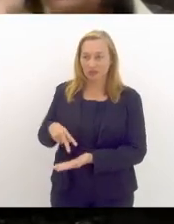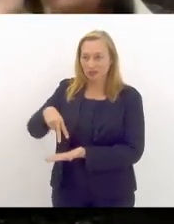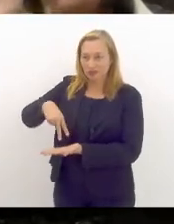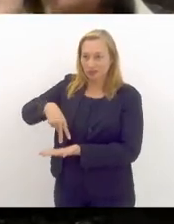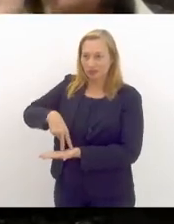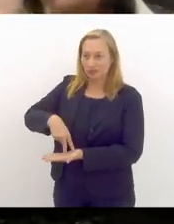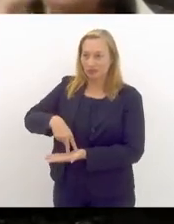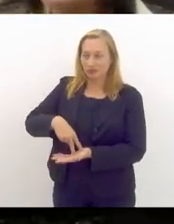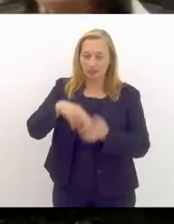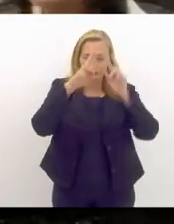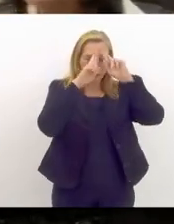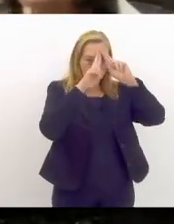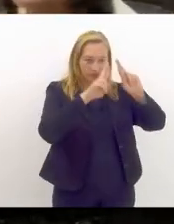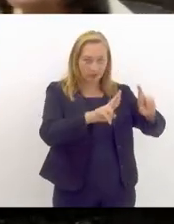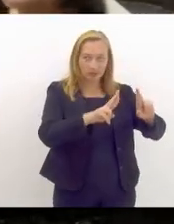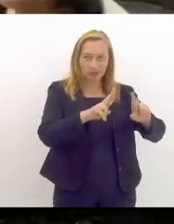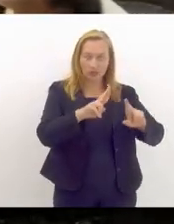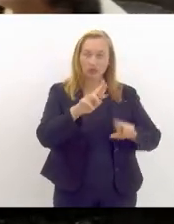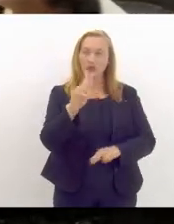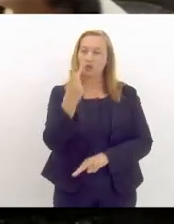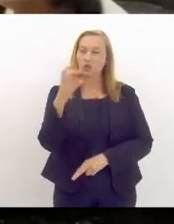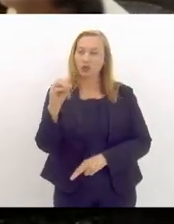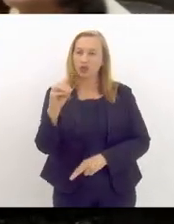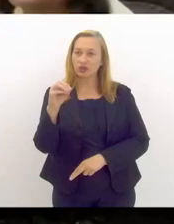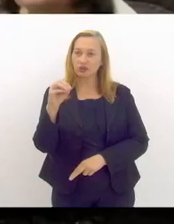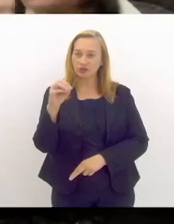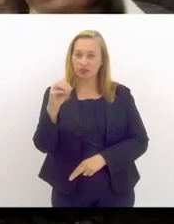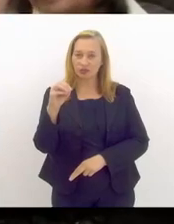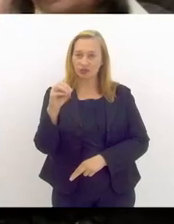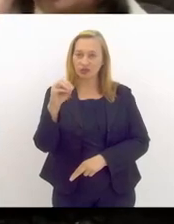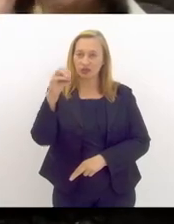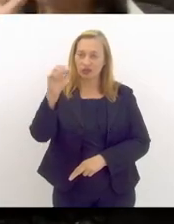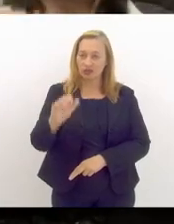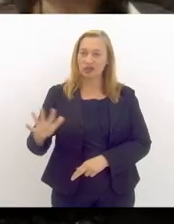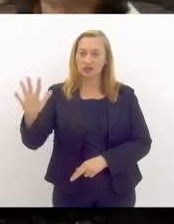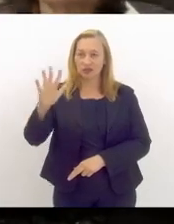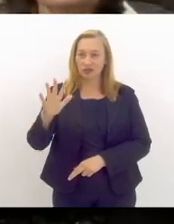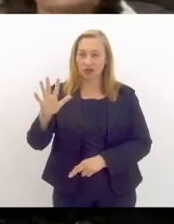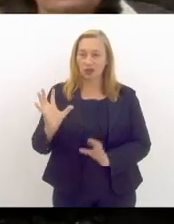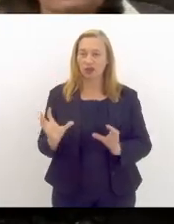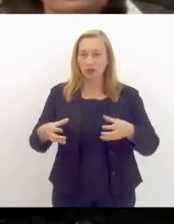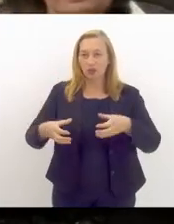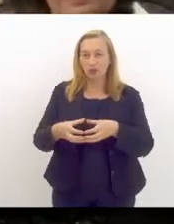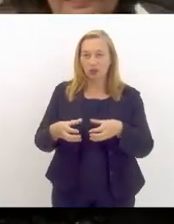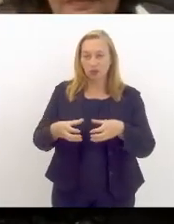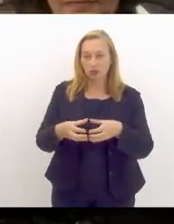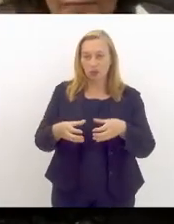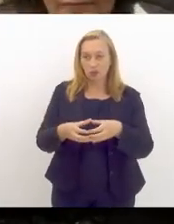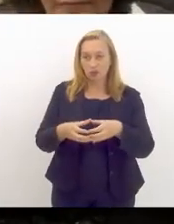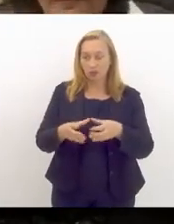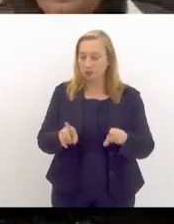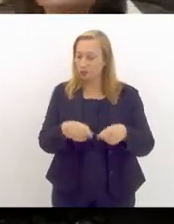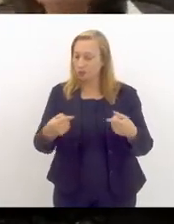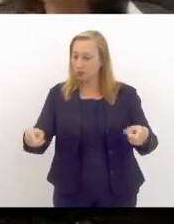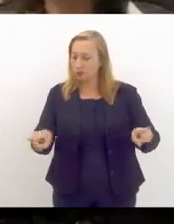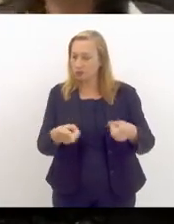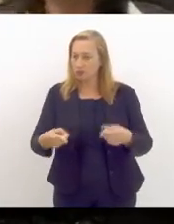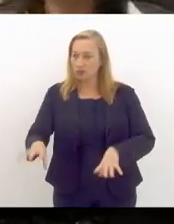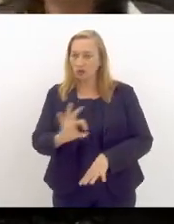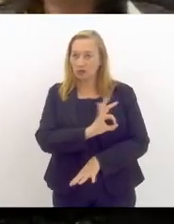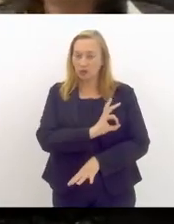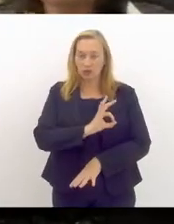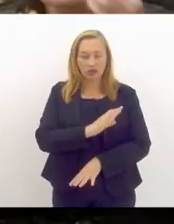posição de respeito para ouvirmos o hino nacional executado pela banda Companhia de Músicos